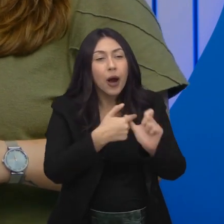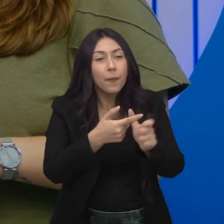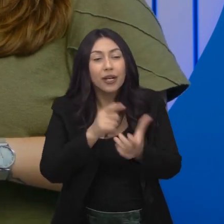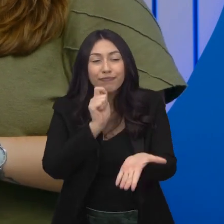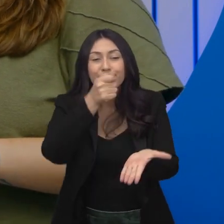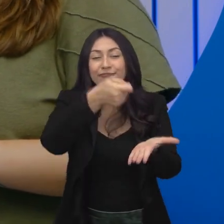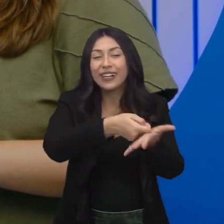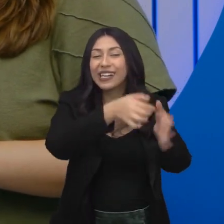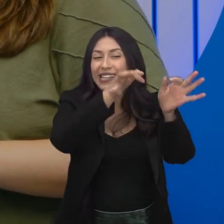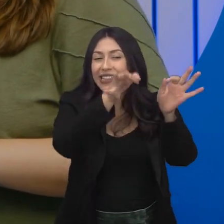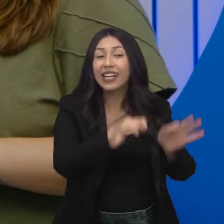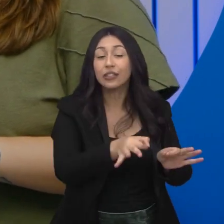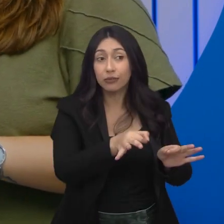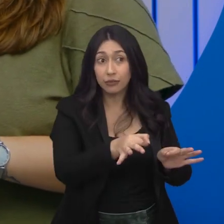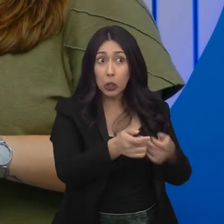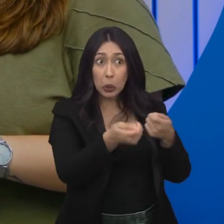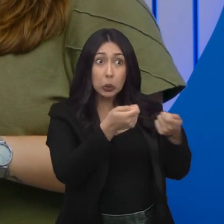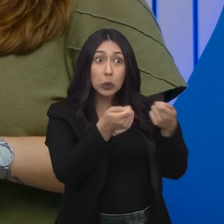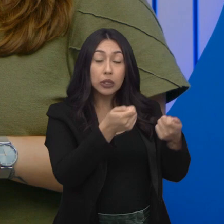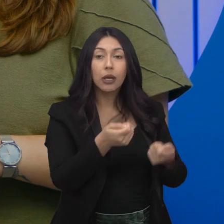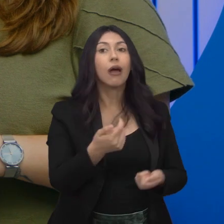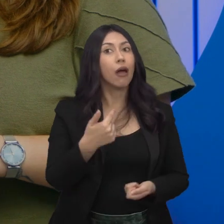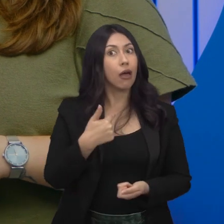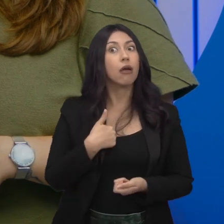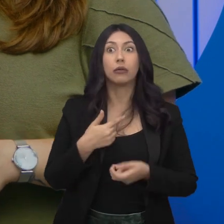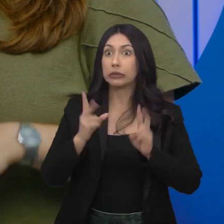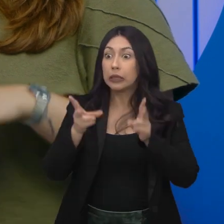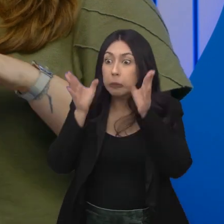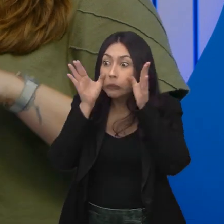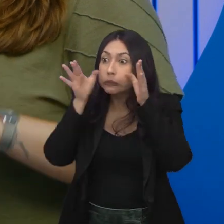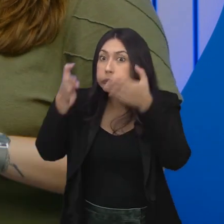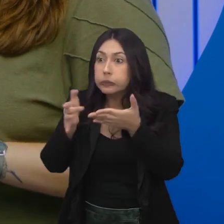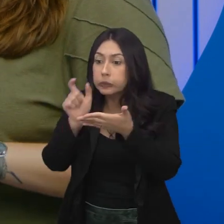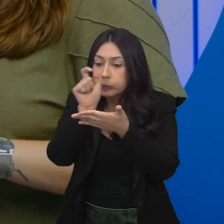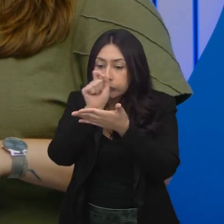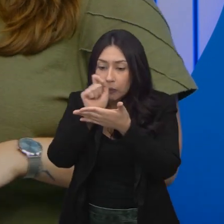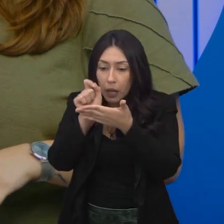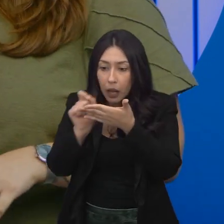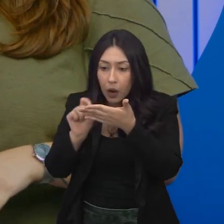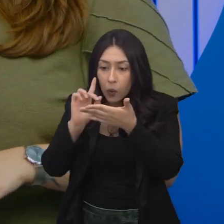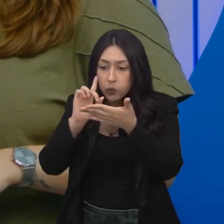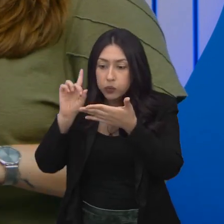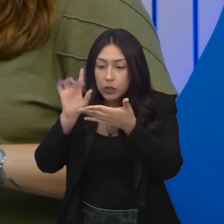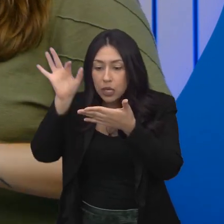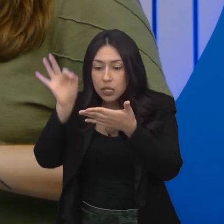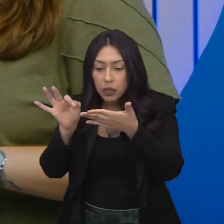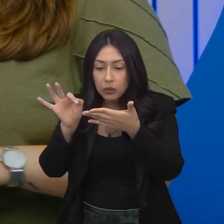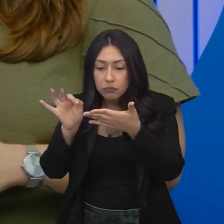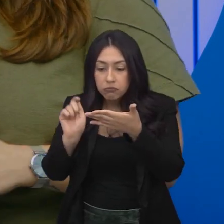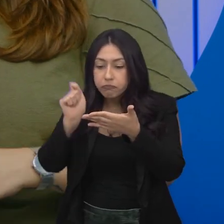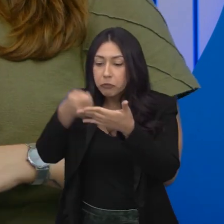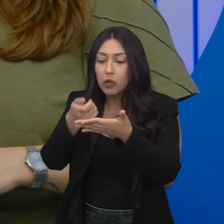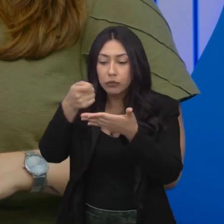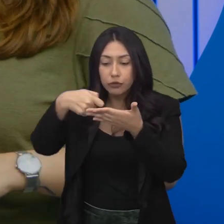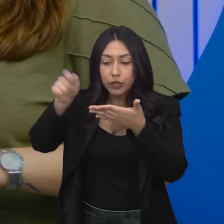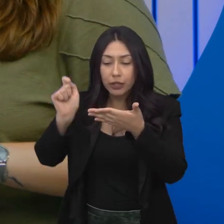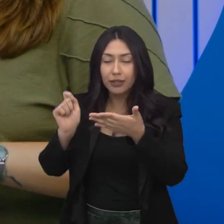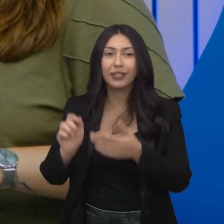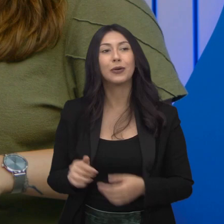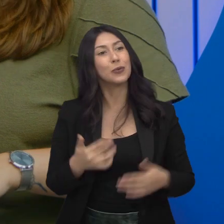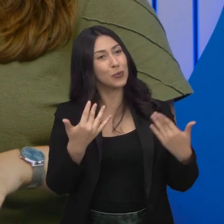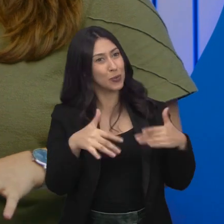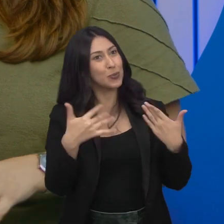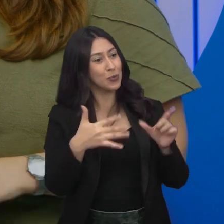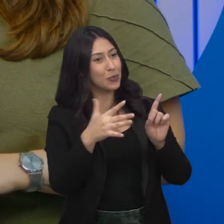sua agenda para o pagamento das contas do condomínio? Tem um controle? Eu sou bem neurótica, viu? Eu anoto o vencimento, tudo, e vou dando check,